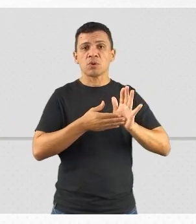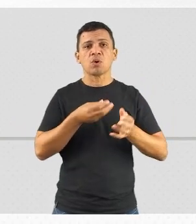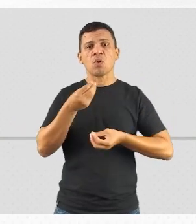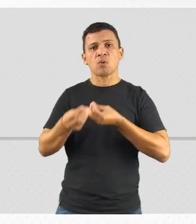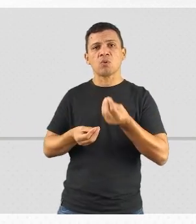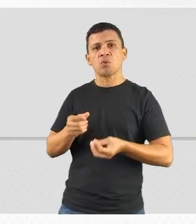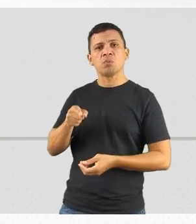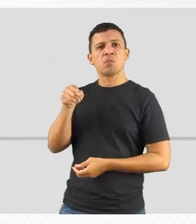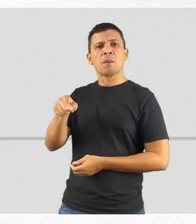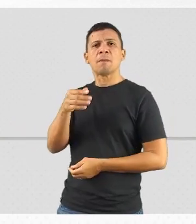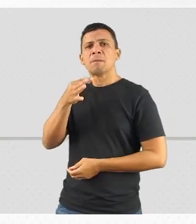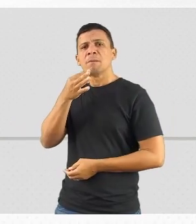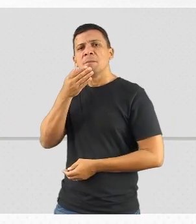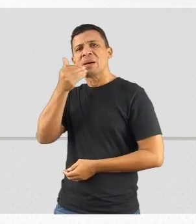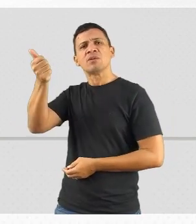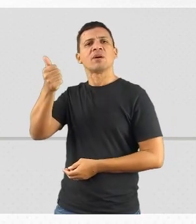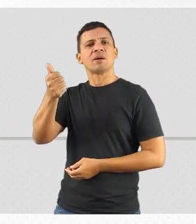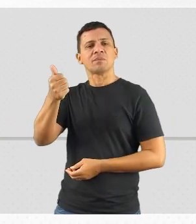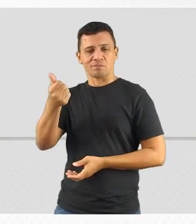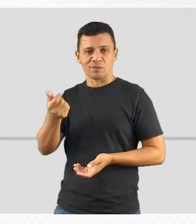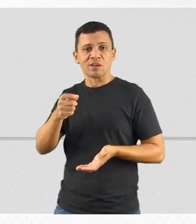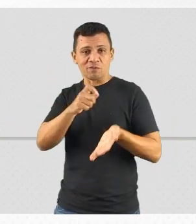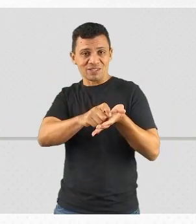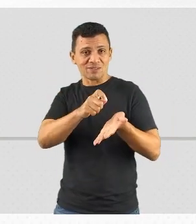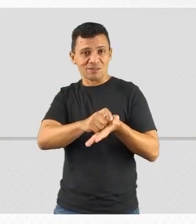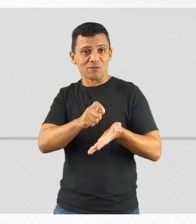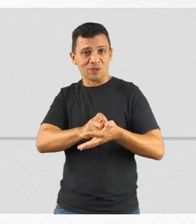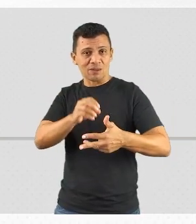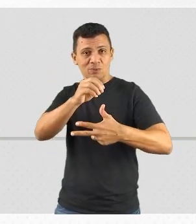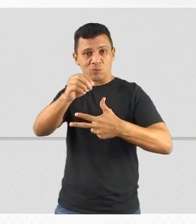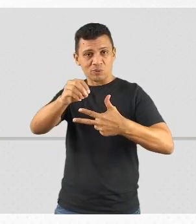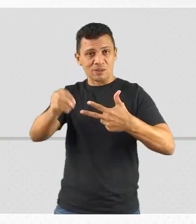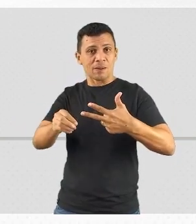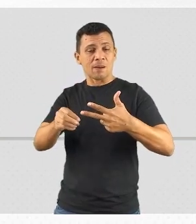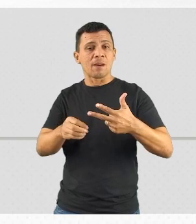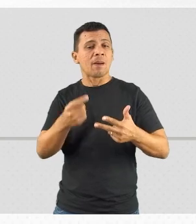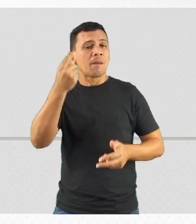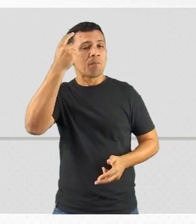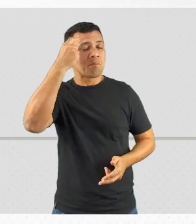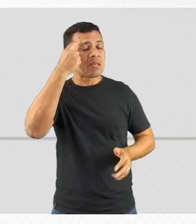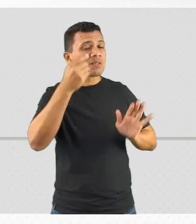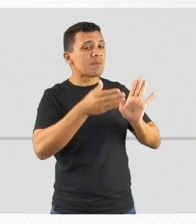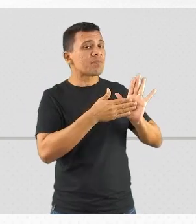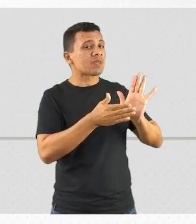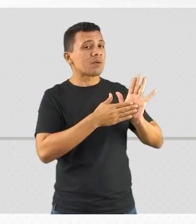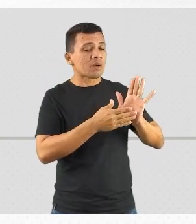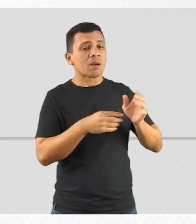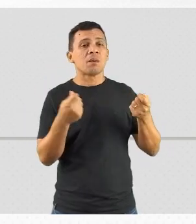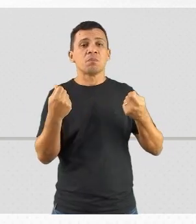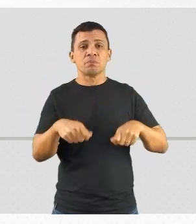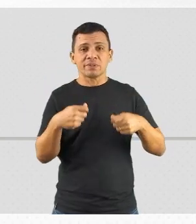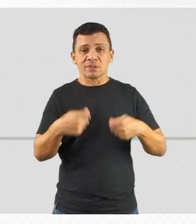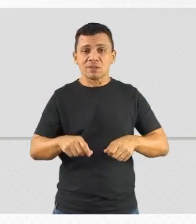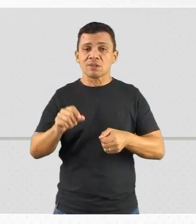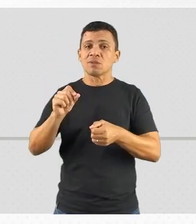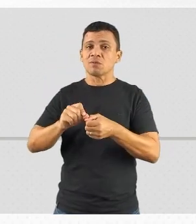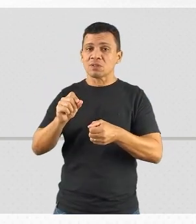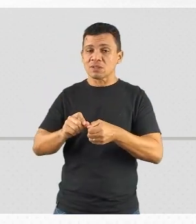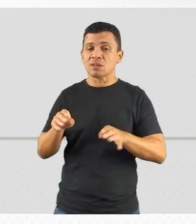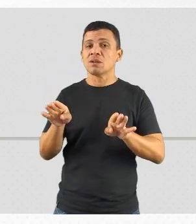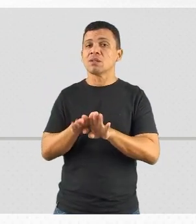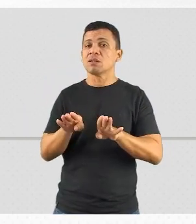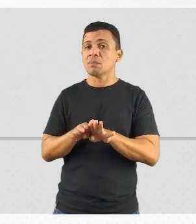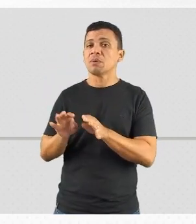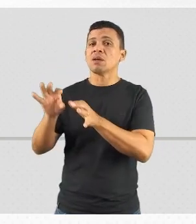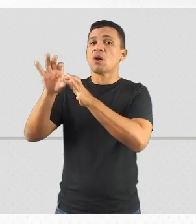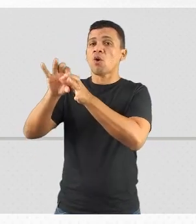quem vai fazer o Enem, tem que pensar numa proposta de intervenção que ela seja executável e que ela esteja coerente